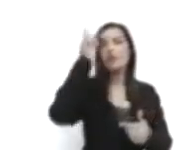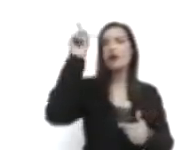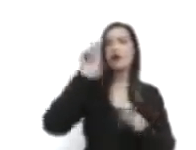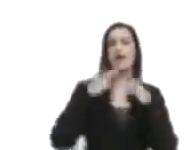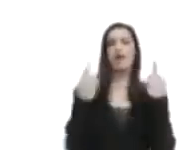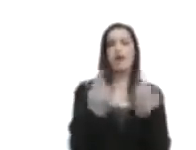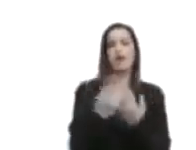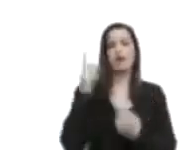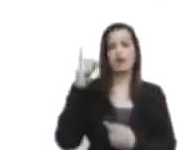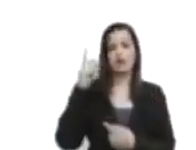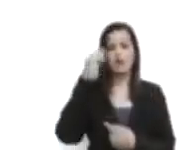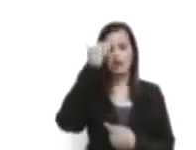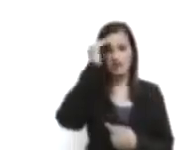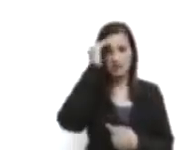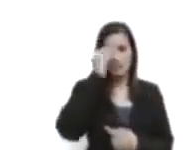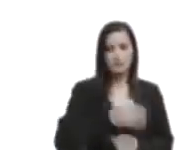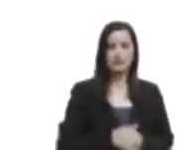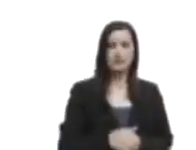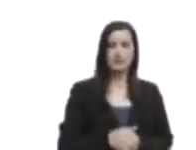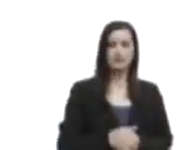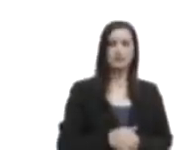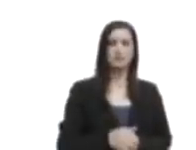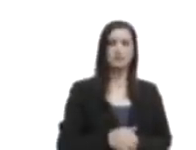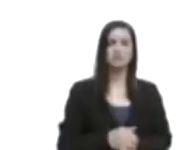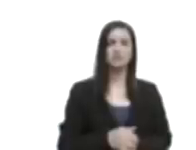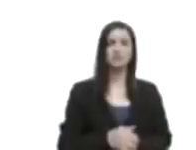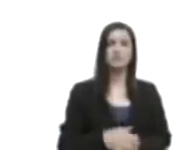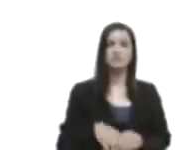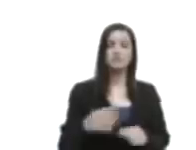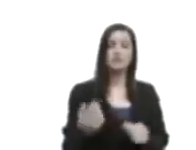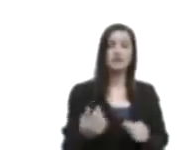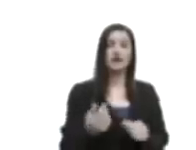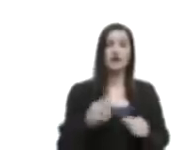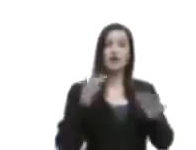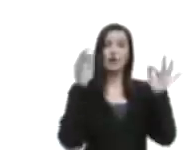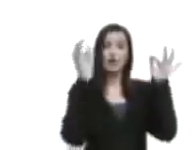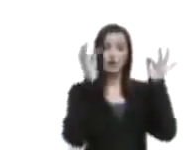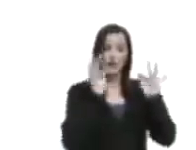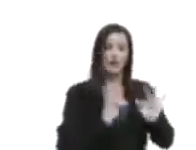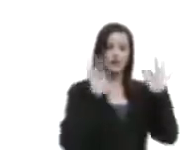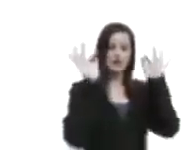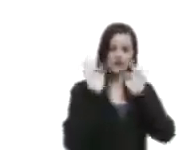As bem-aventuranças traçam o perfil do verdadeiro cristão.